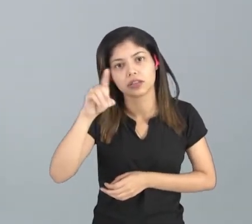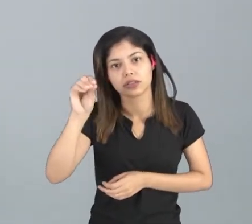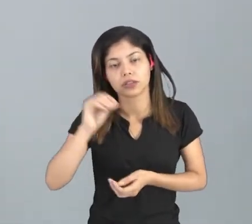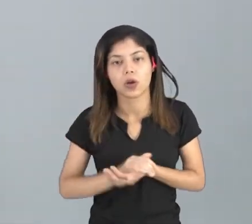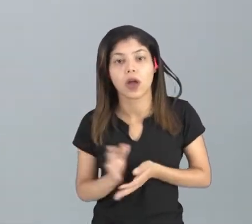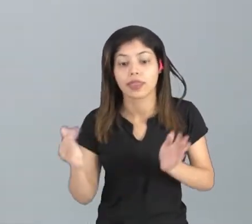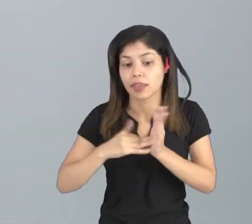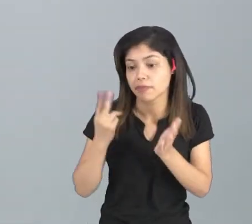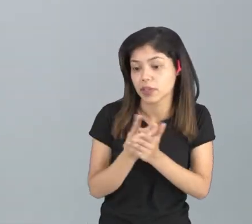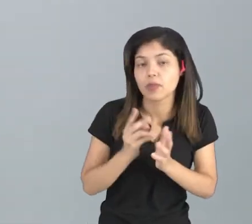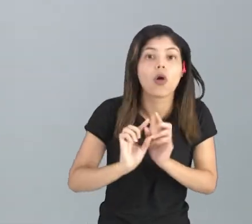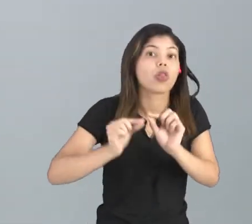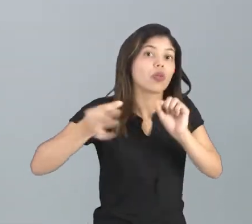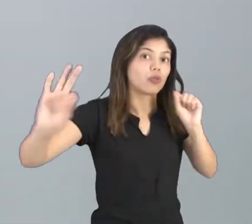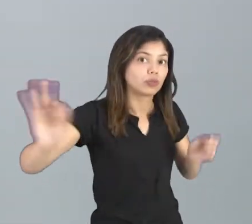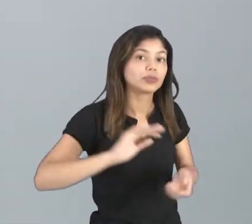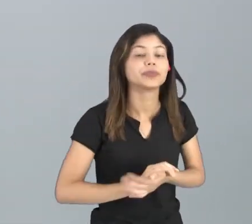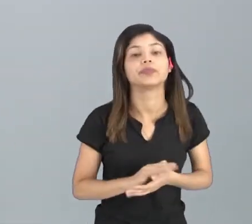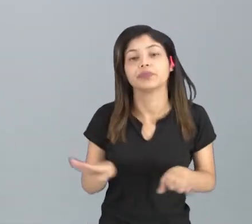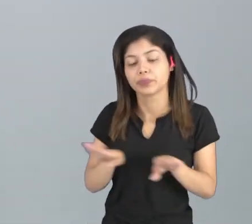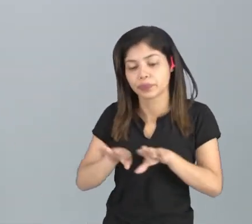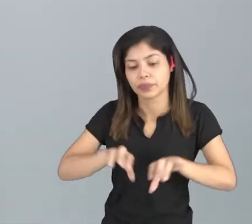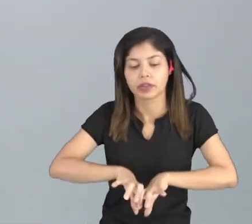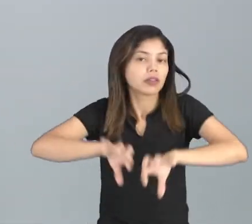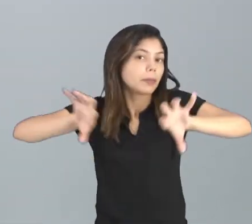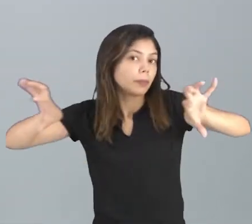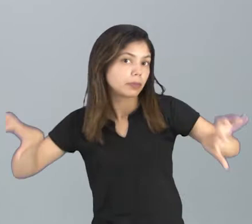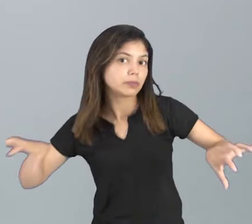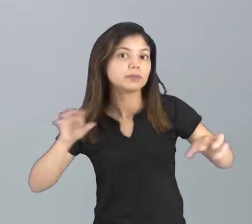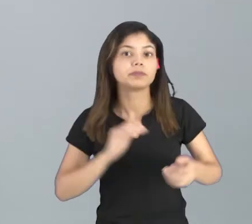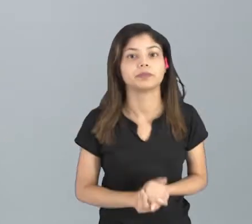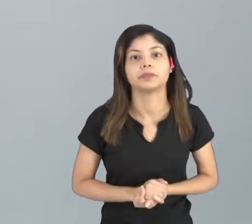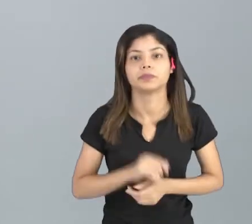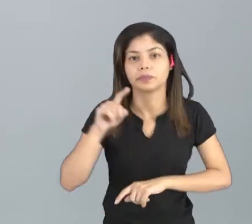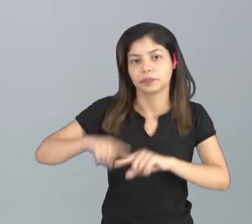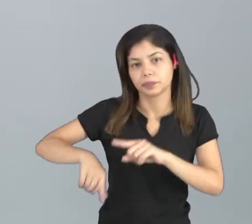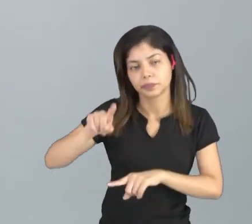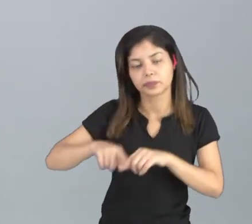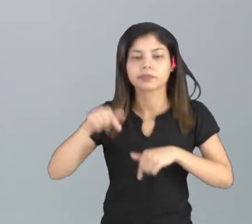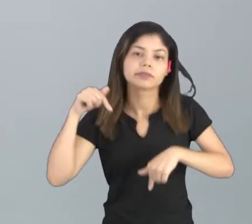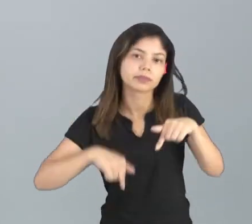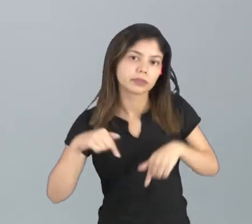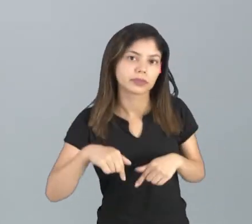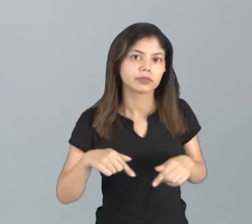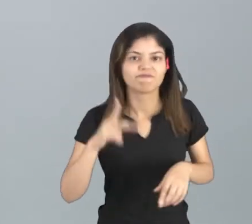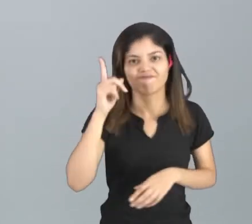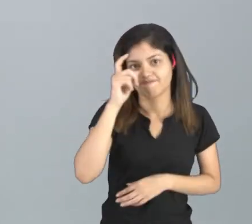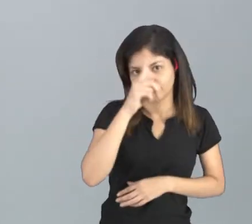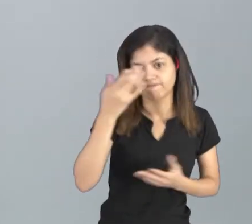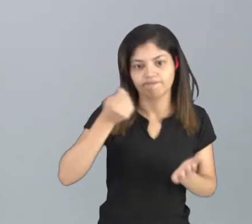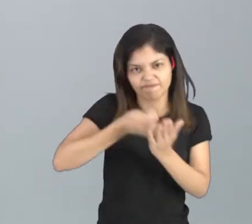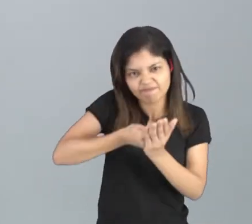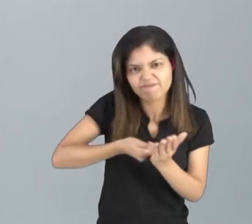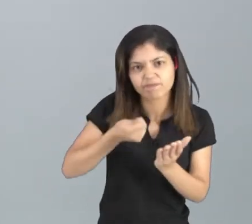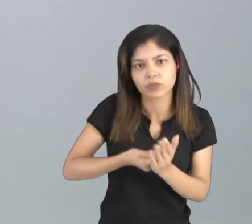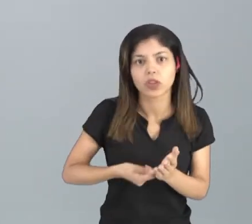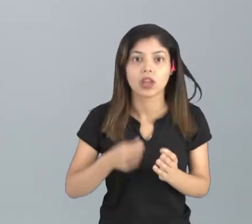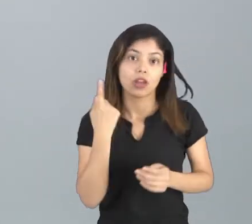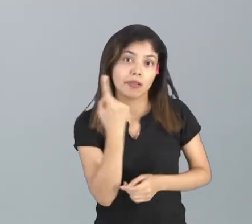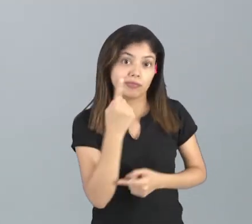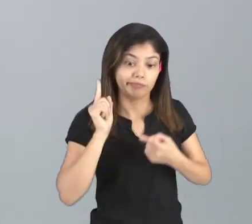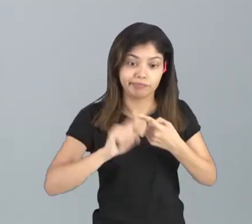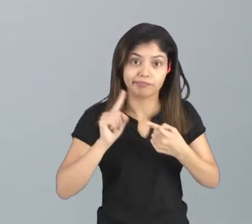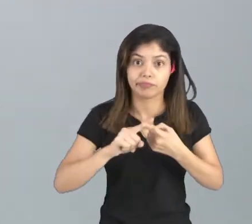mesmo longe dos rios, onde é feita a separação de minérios, usam materiais químicos pesados, entre eles o